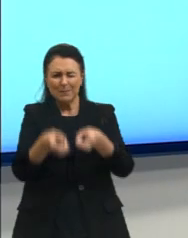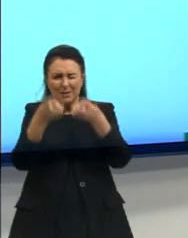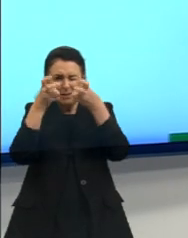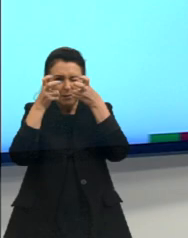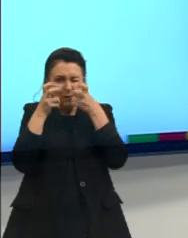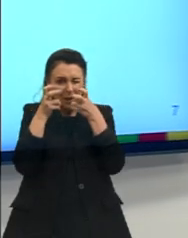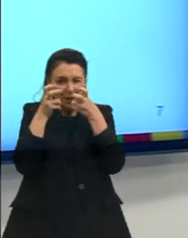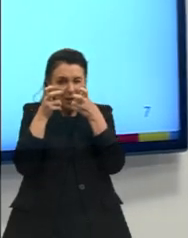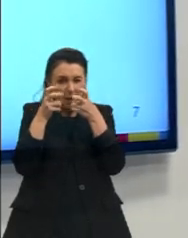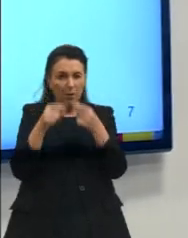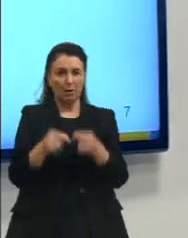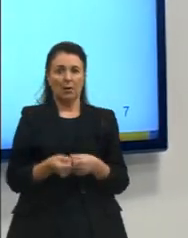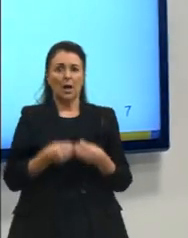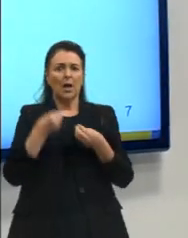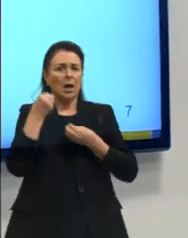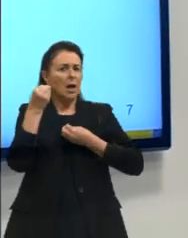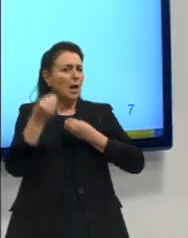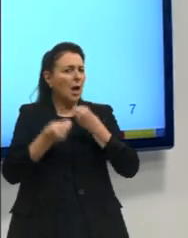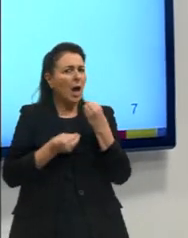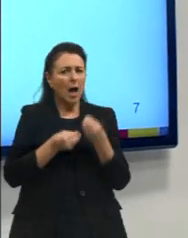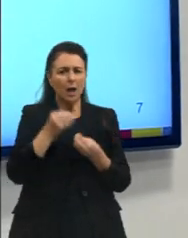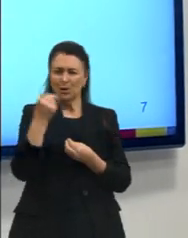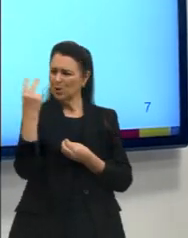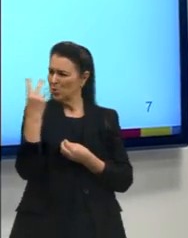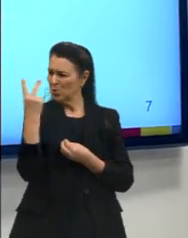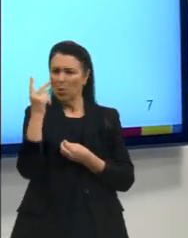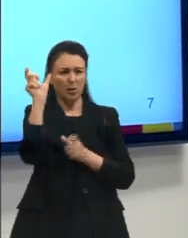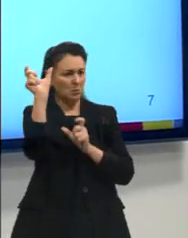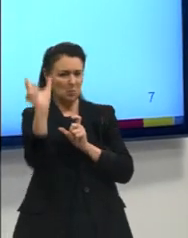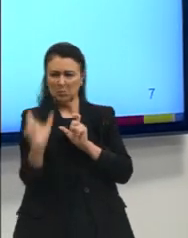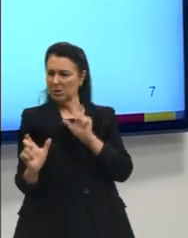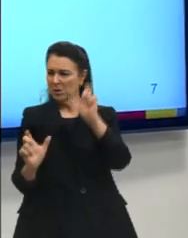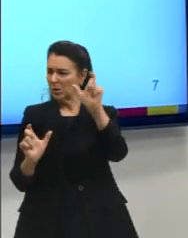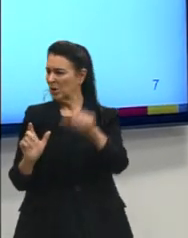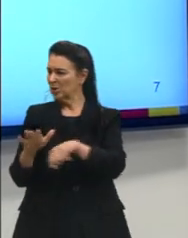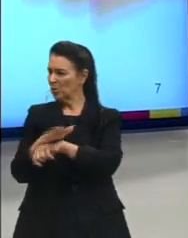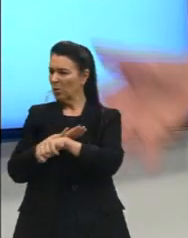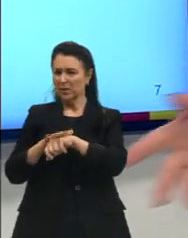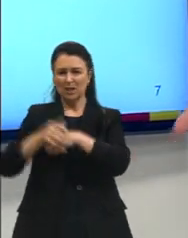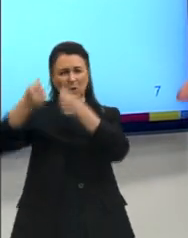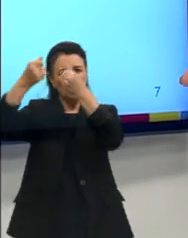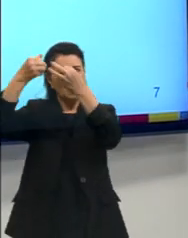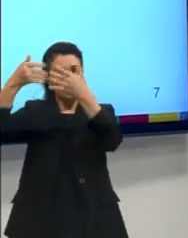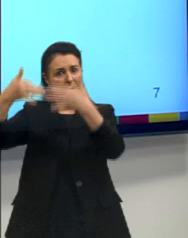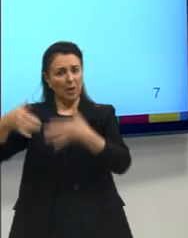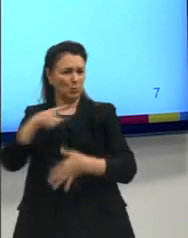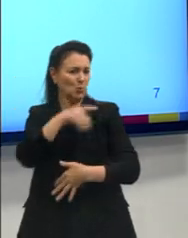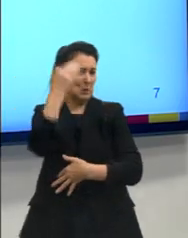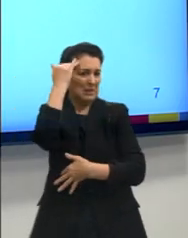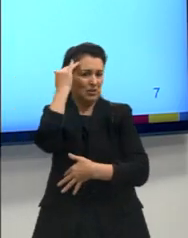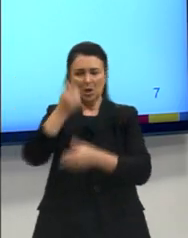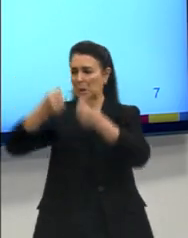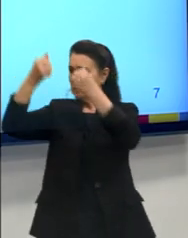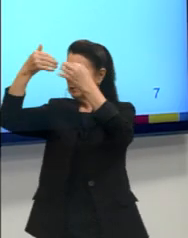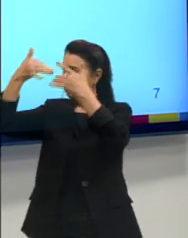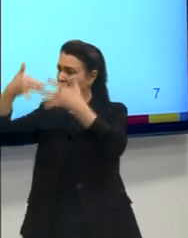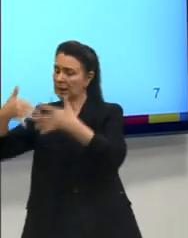volta né Essas duas pessoas deram quanto tempo elas conversaram